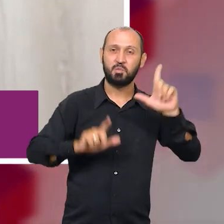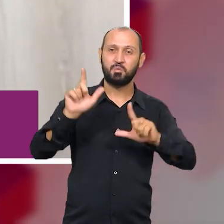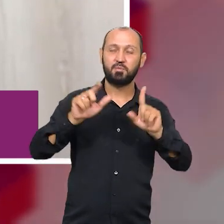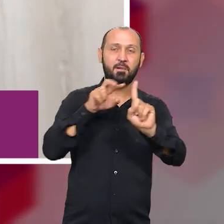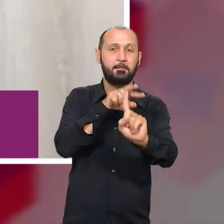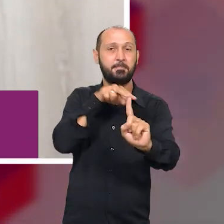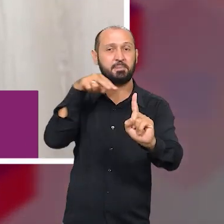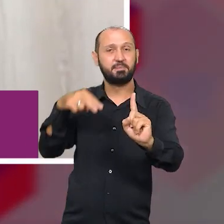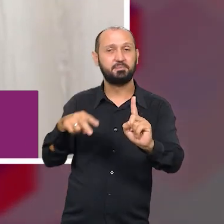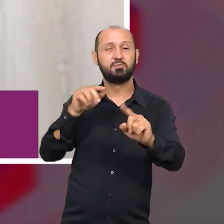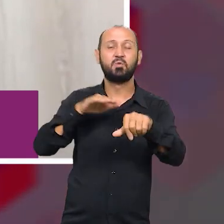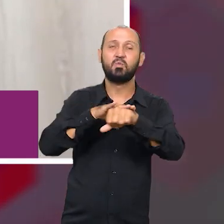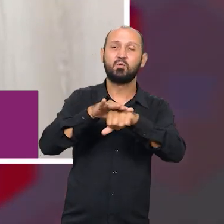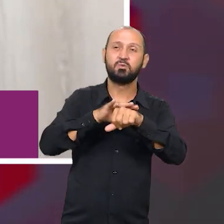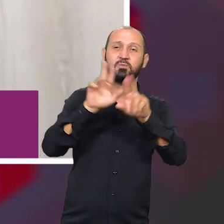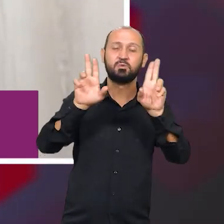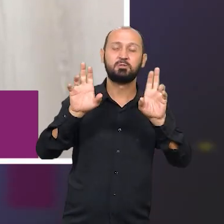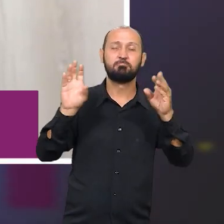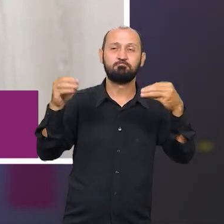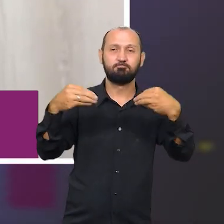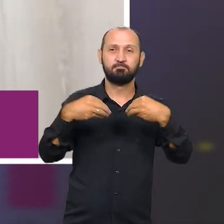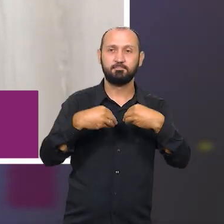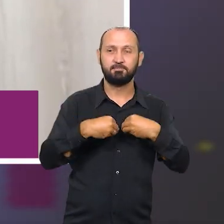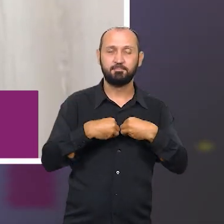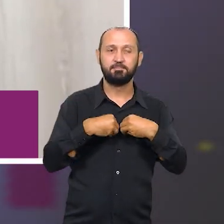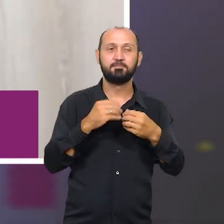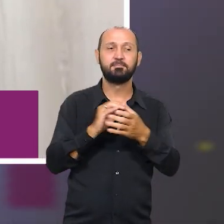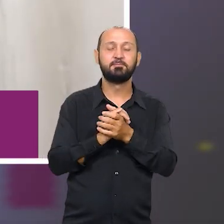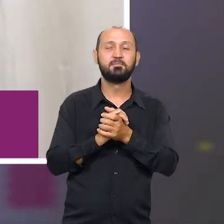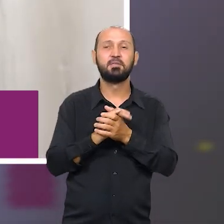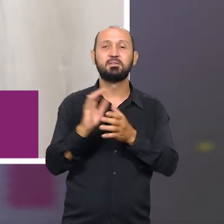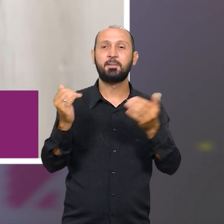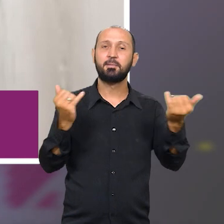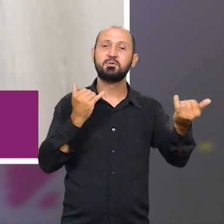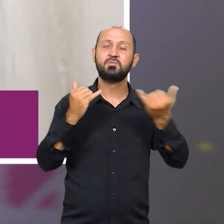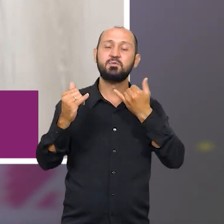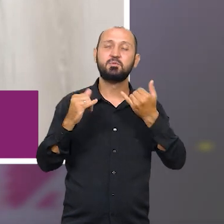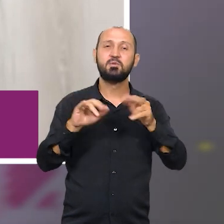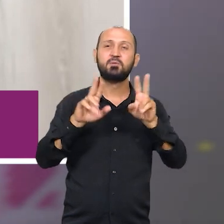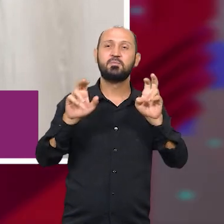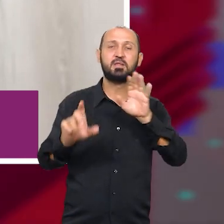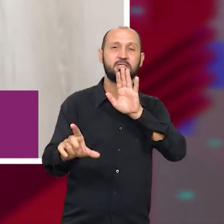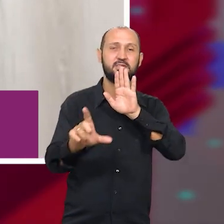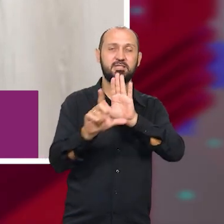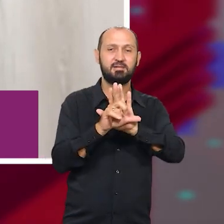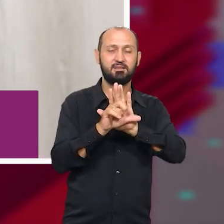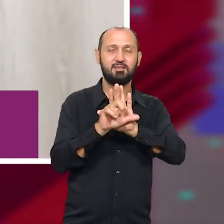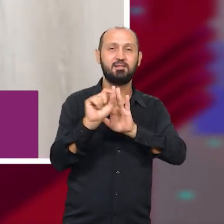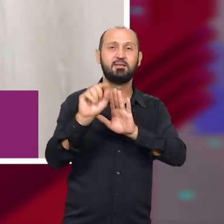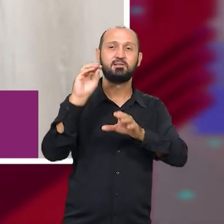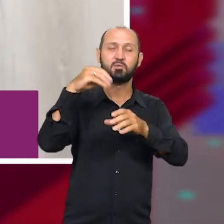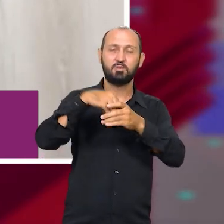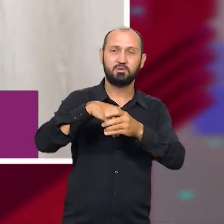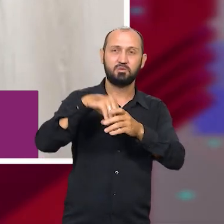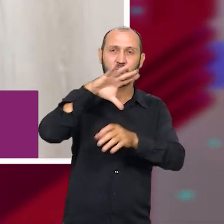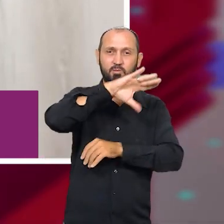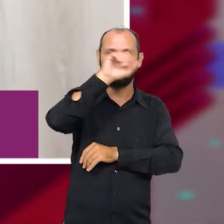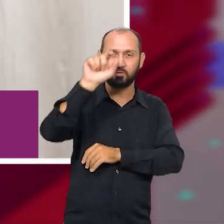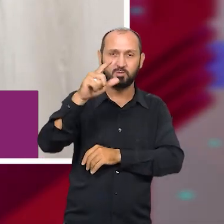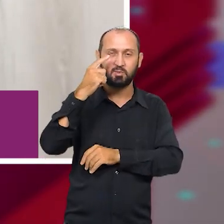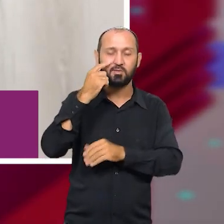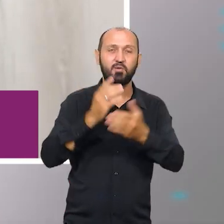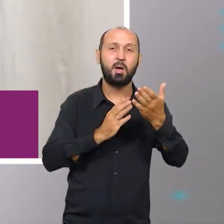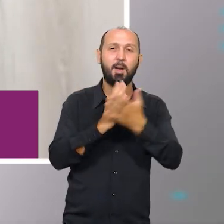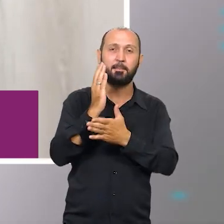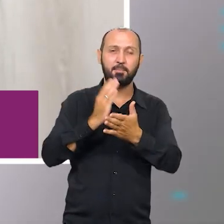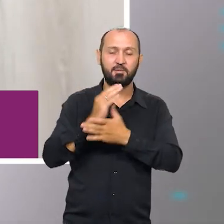programa Perspectiva, falando do transtorno do espectro autista. Mais informação a respeito das leis que estão vigentes no Mato Grosso do Sul e